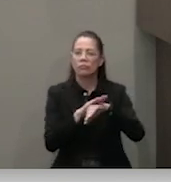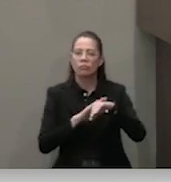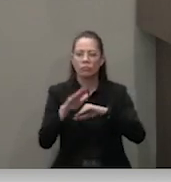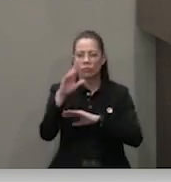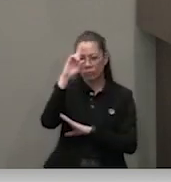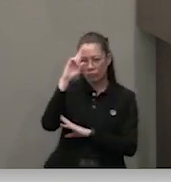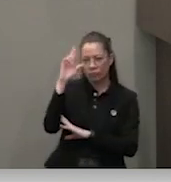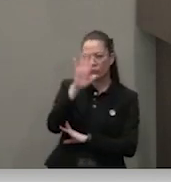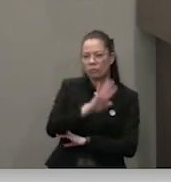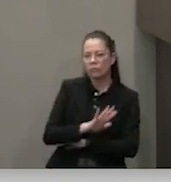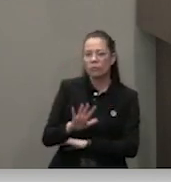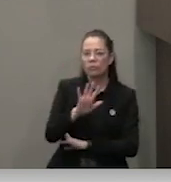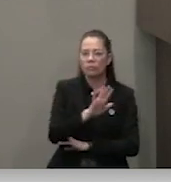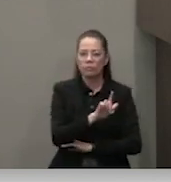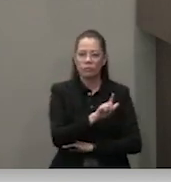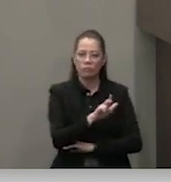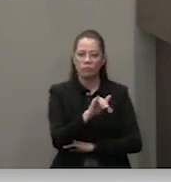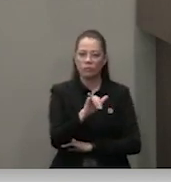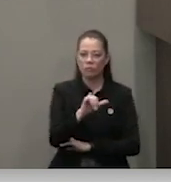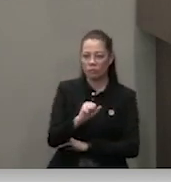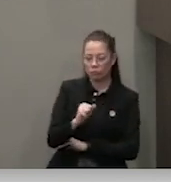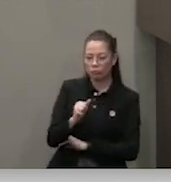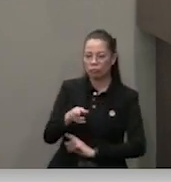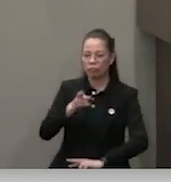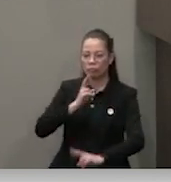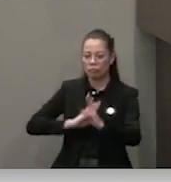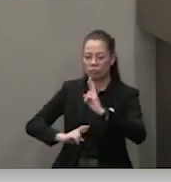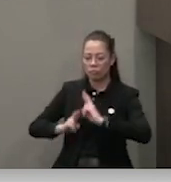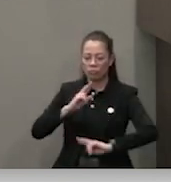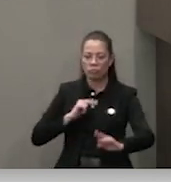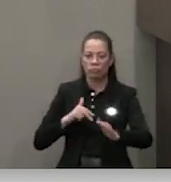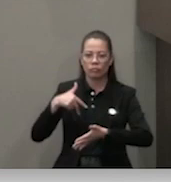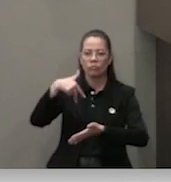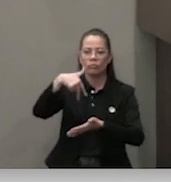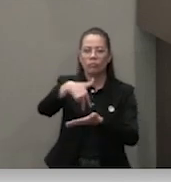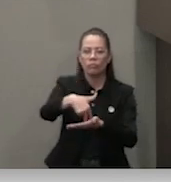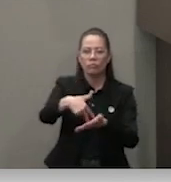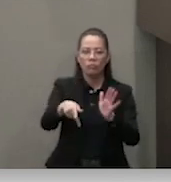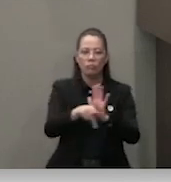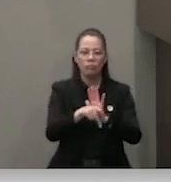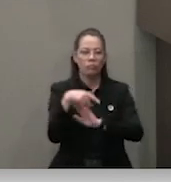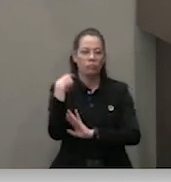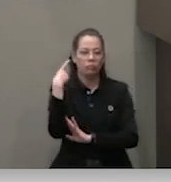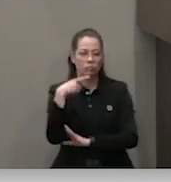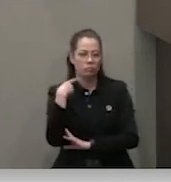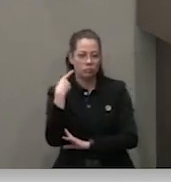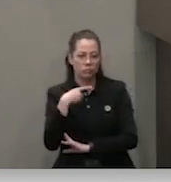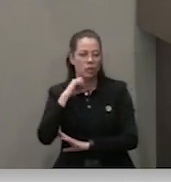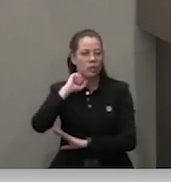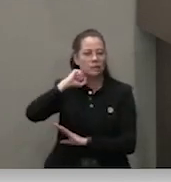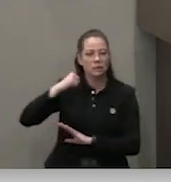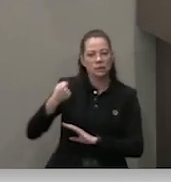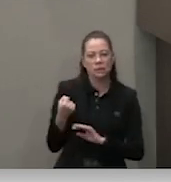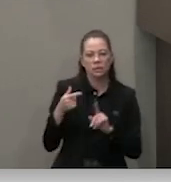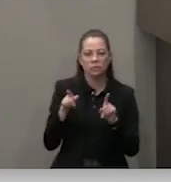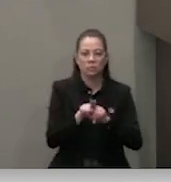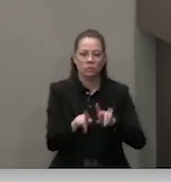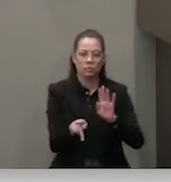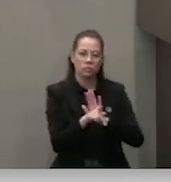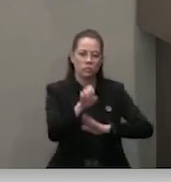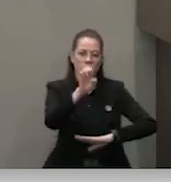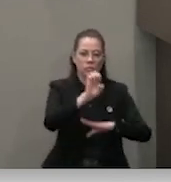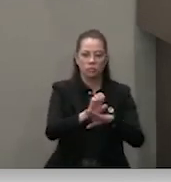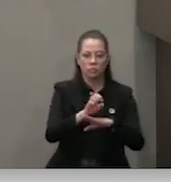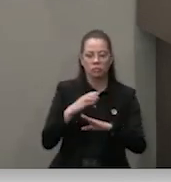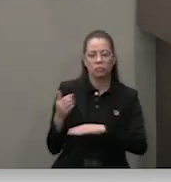schnaider aonde busquei as demandas busquei os resultados fizemos uma apresentação aos deputados e aos senadores do nosso Estado com intuito